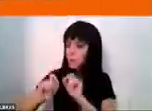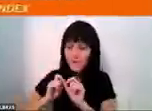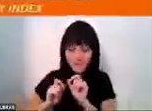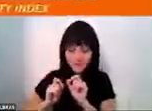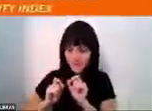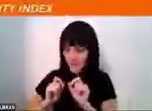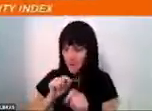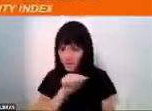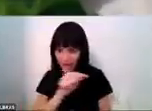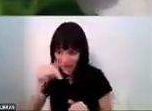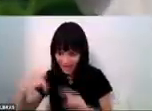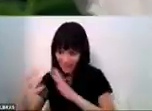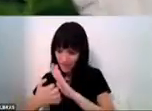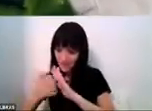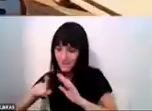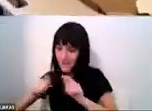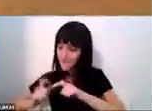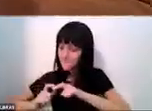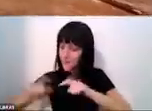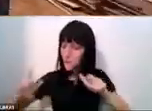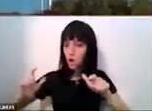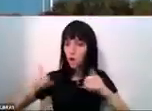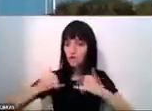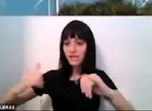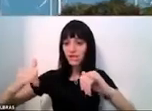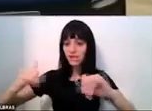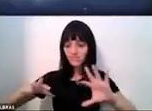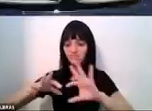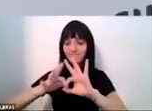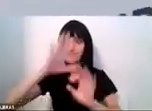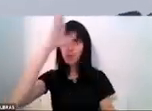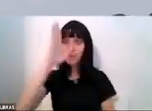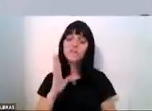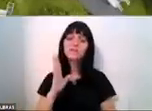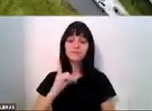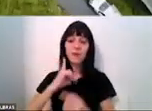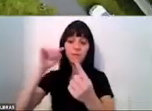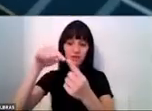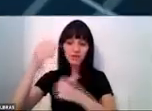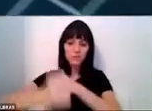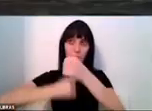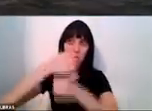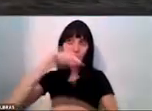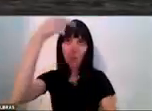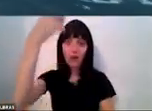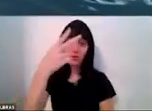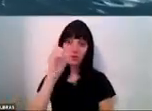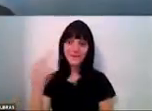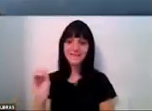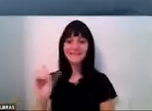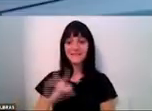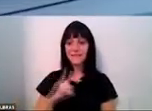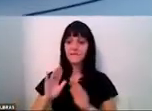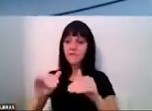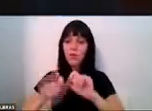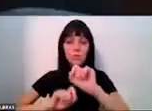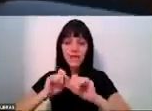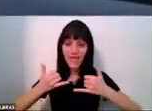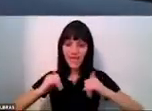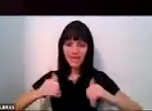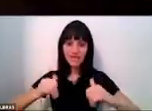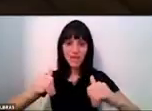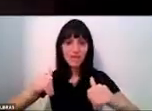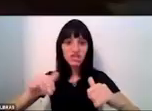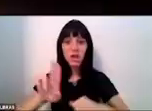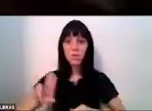boas práticas ambientais e sociais. Compromisso firme com a economia de baixo carbono, com emissões muito inferiores à média do setor. Uma empresa de